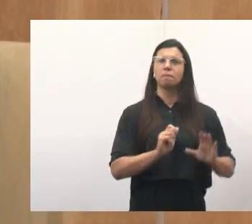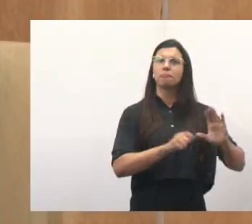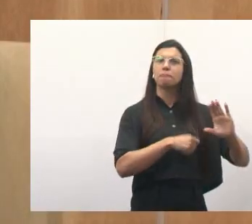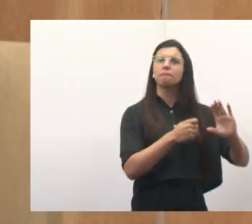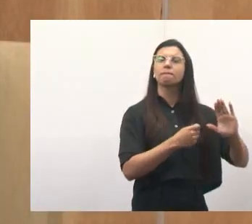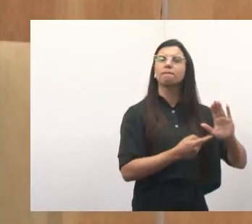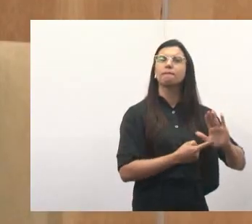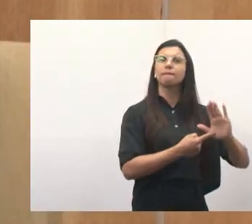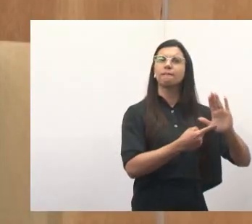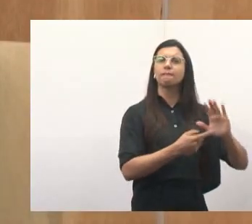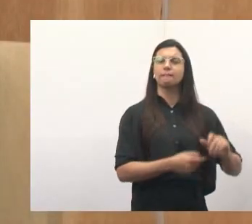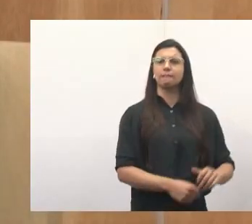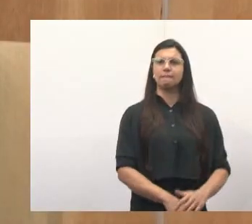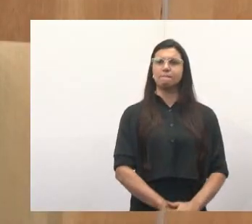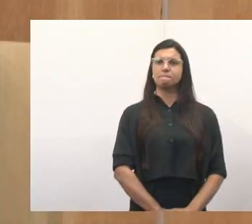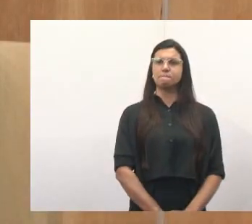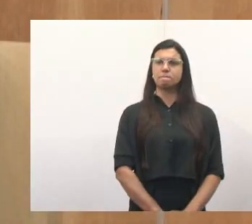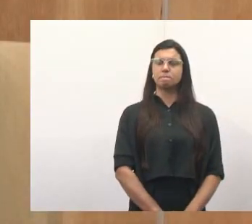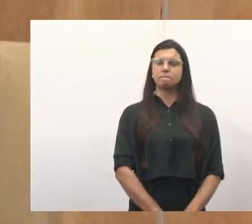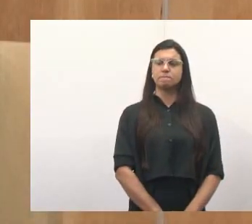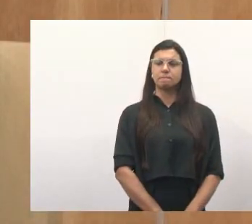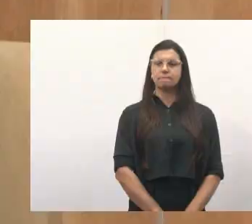favor.